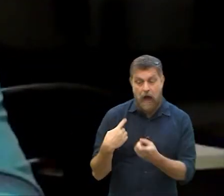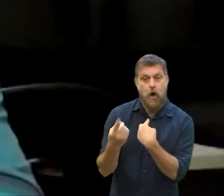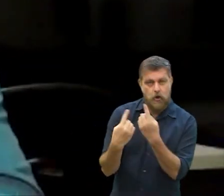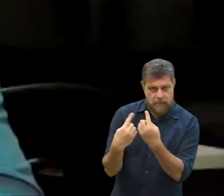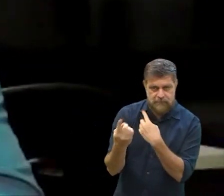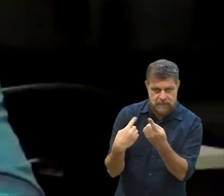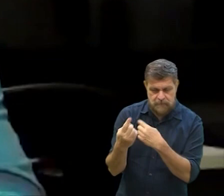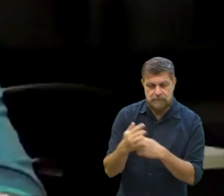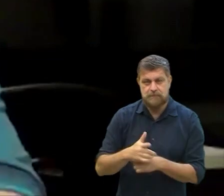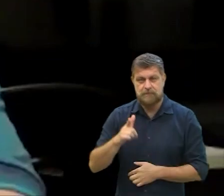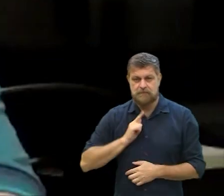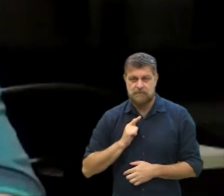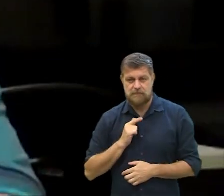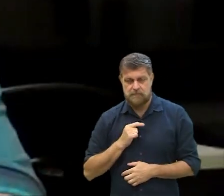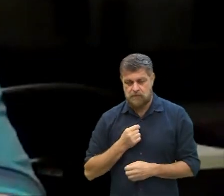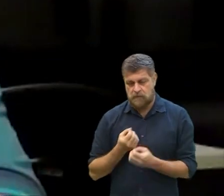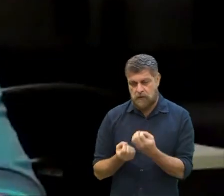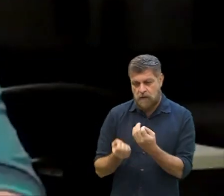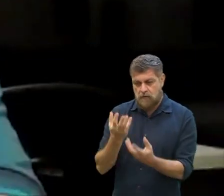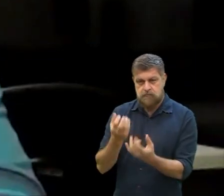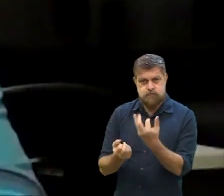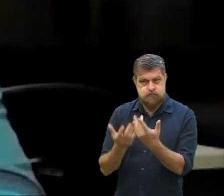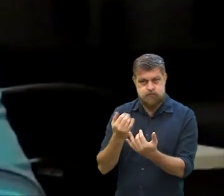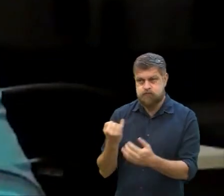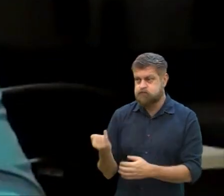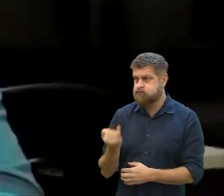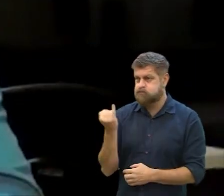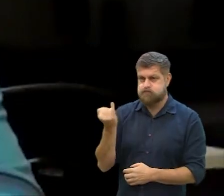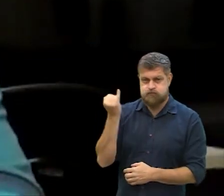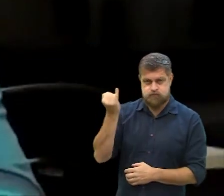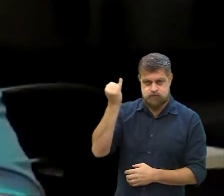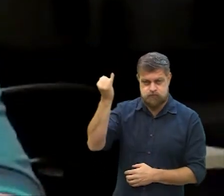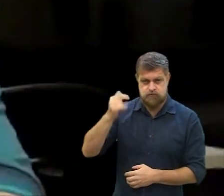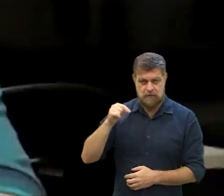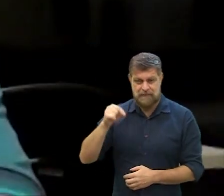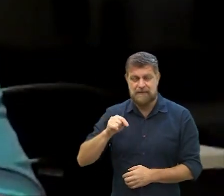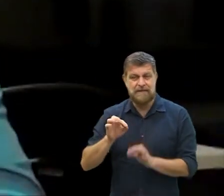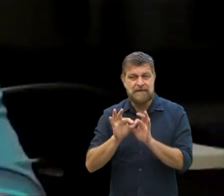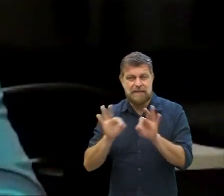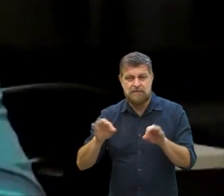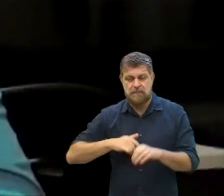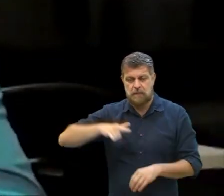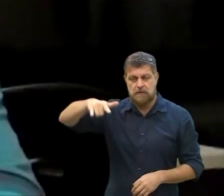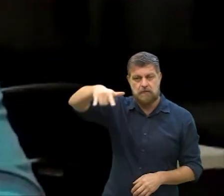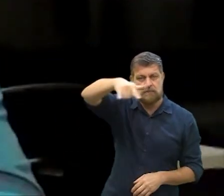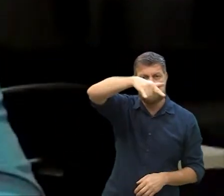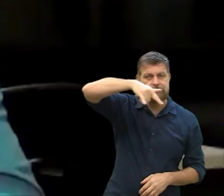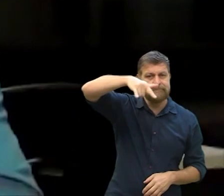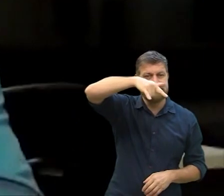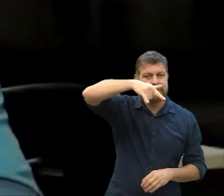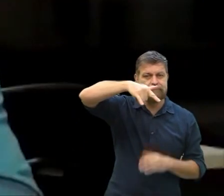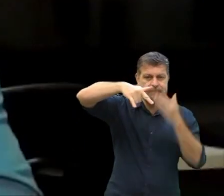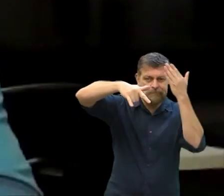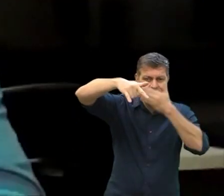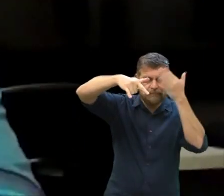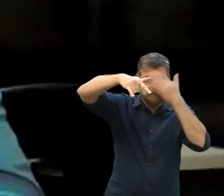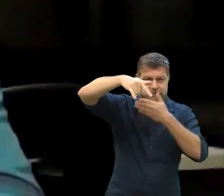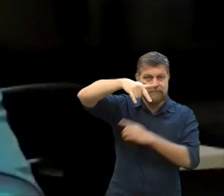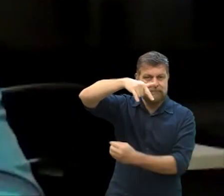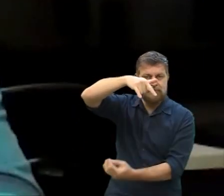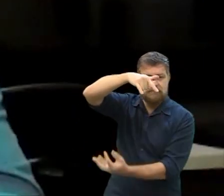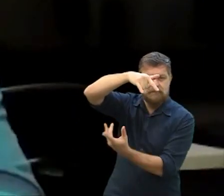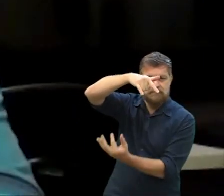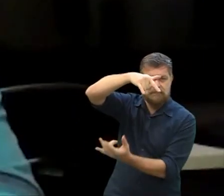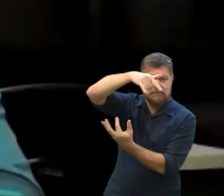das rodovias. Às vezes é um fogo significativo e que simplesmente o satélite não pega, mas